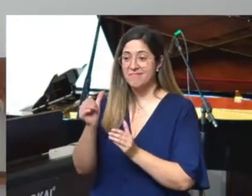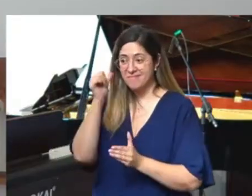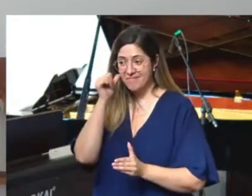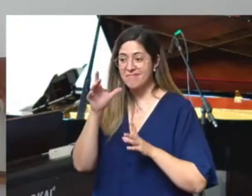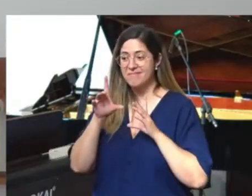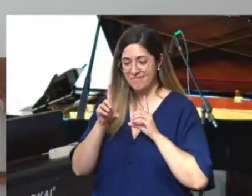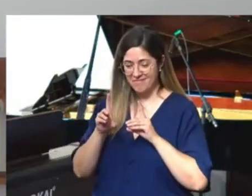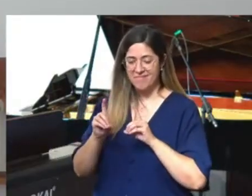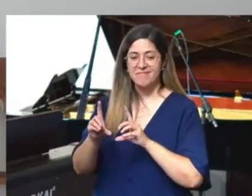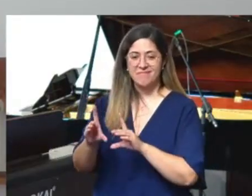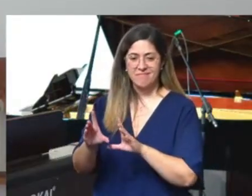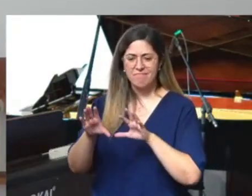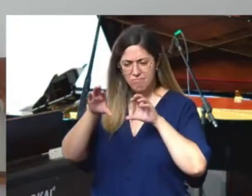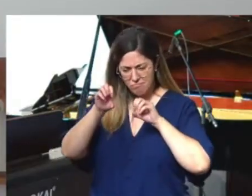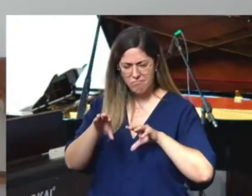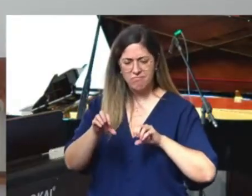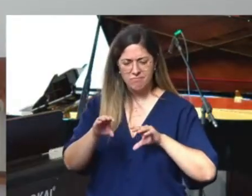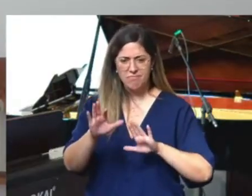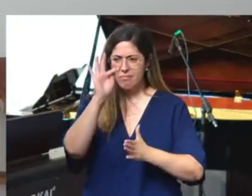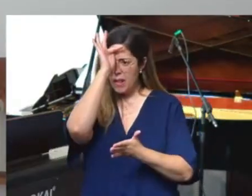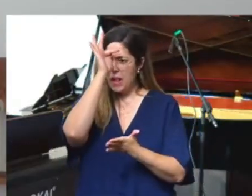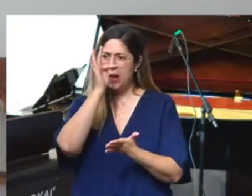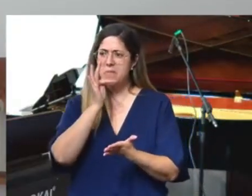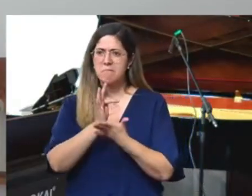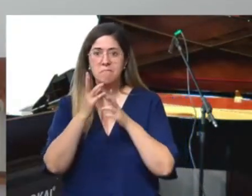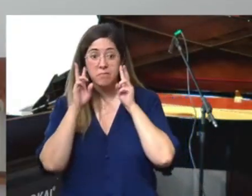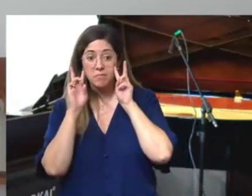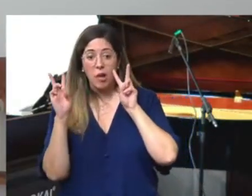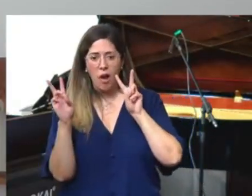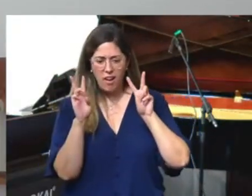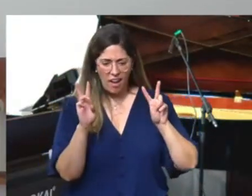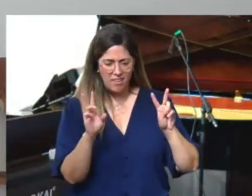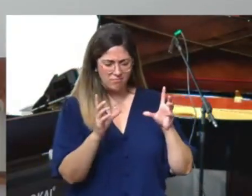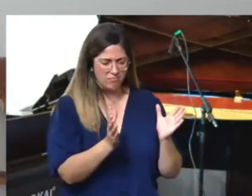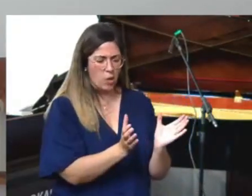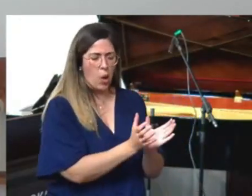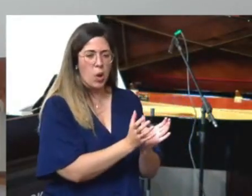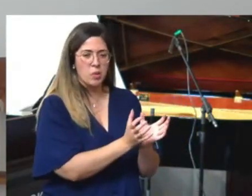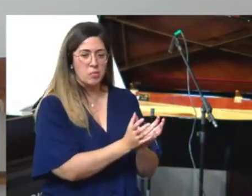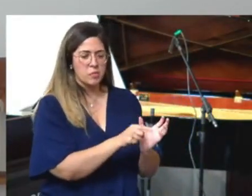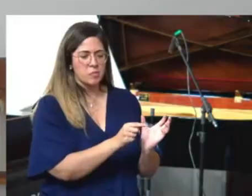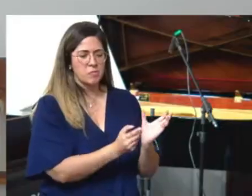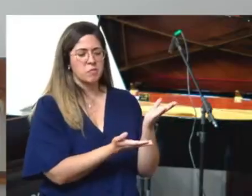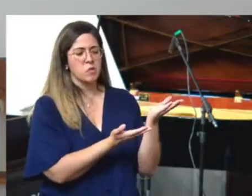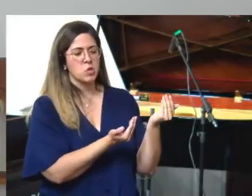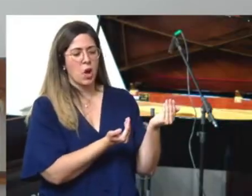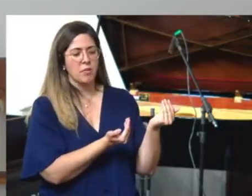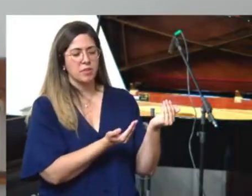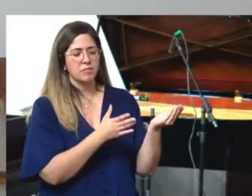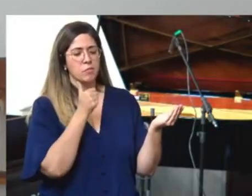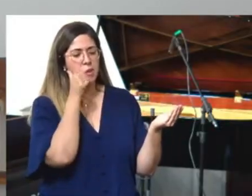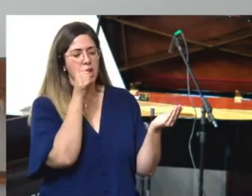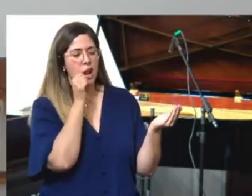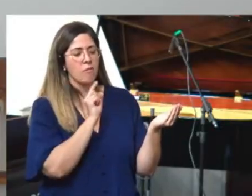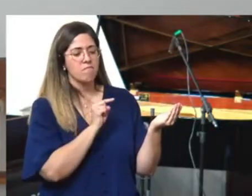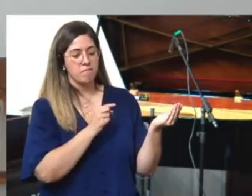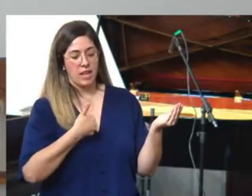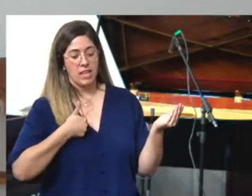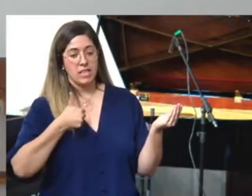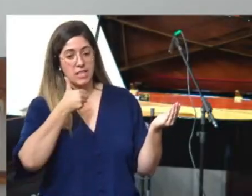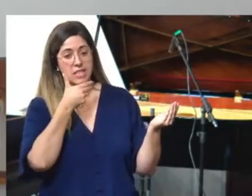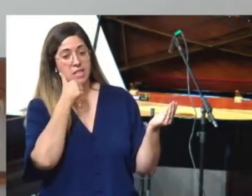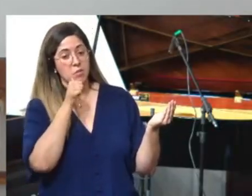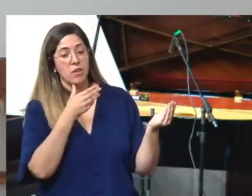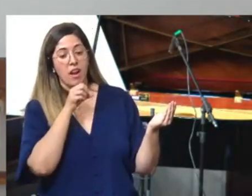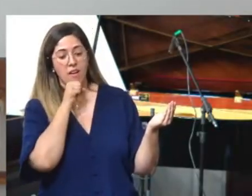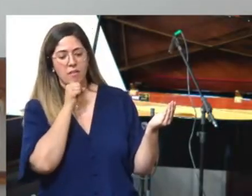A essas mulheres maduras na fé olharem para jovens senhoras com uma visão de pastoreio, de